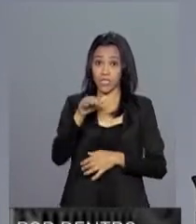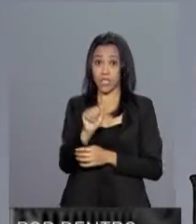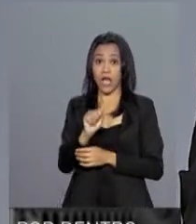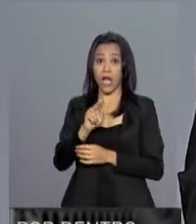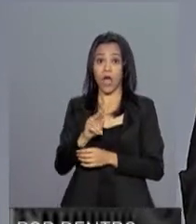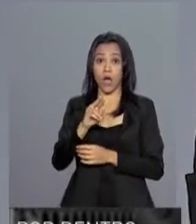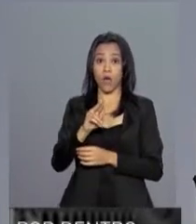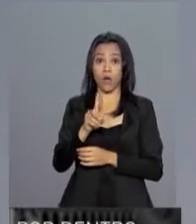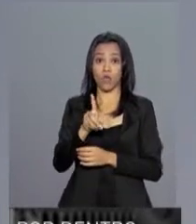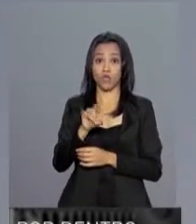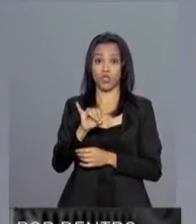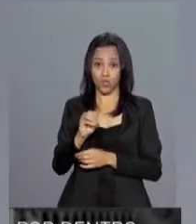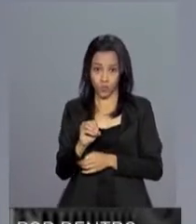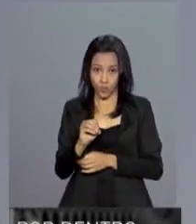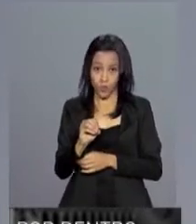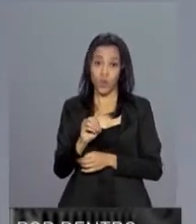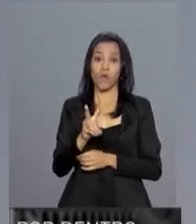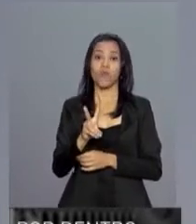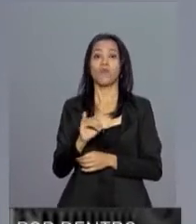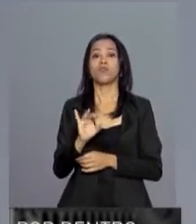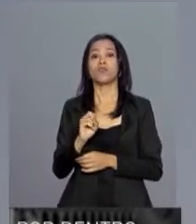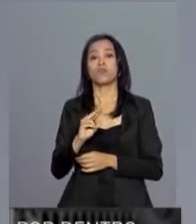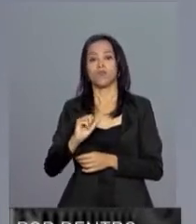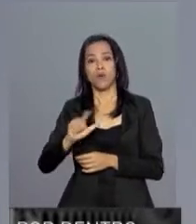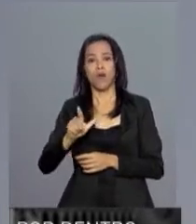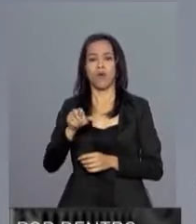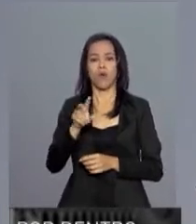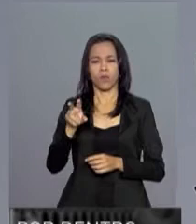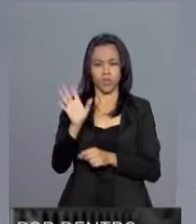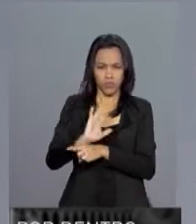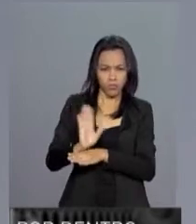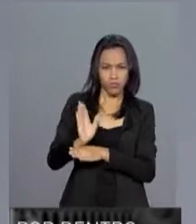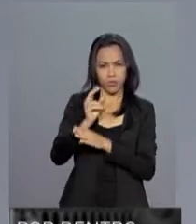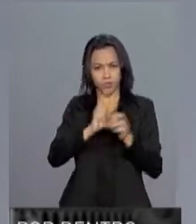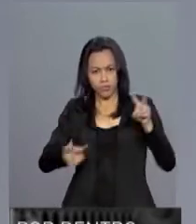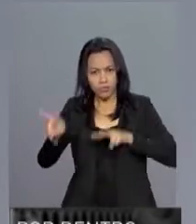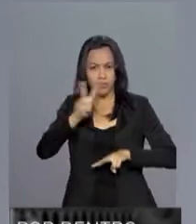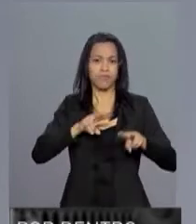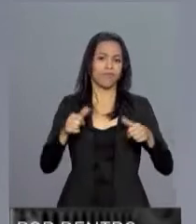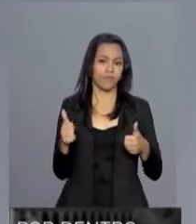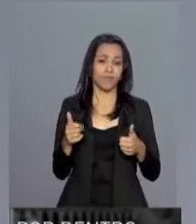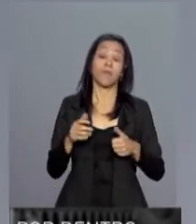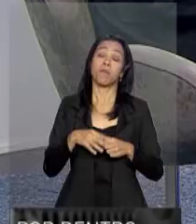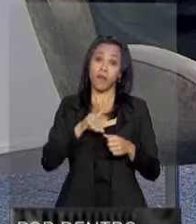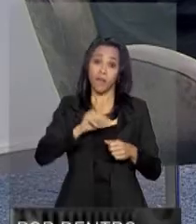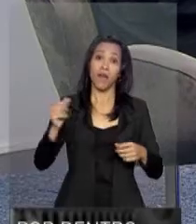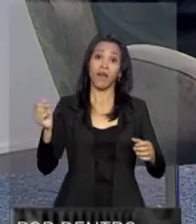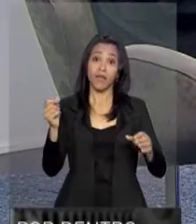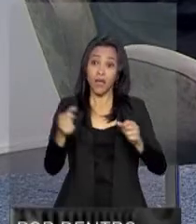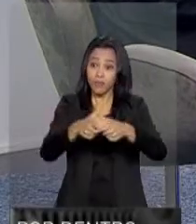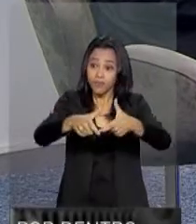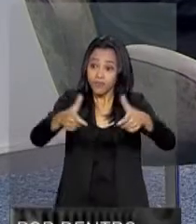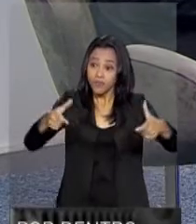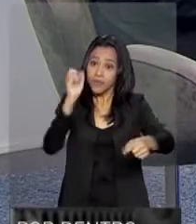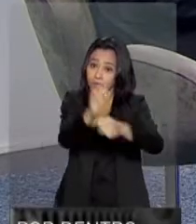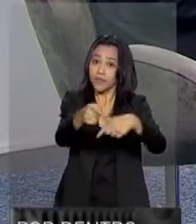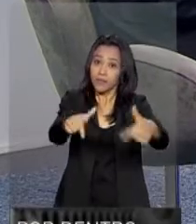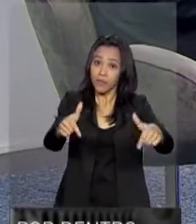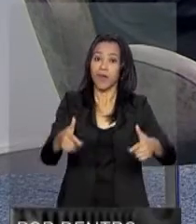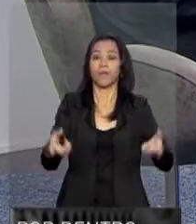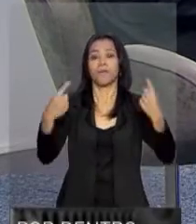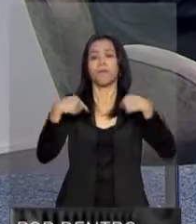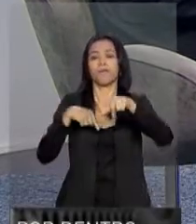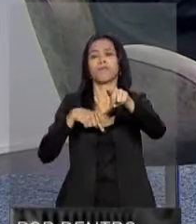também para o desenvolvimento do país na forma de geração de renda de emprego de inclusão ea cultura popular que está na outra ponta é aquela feita